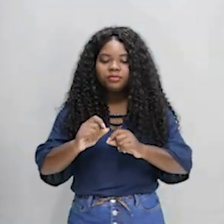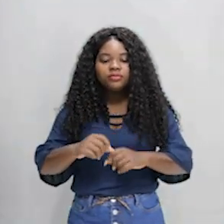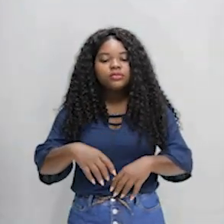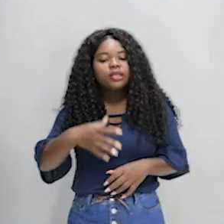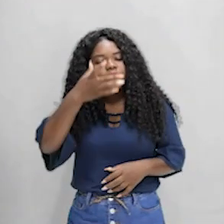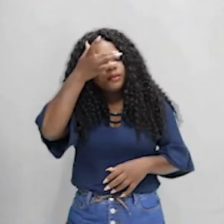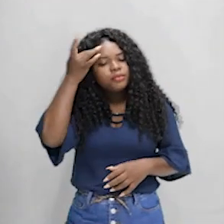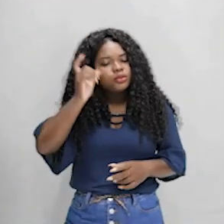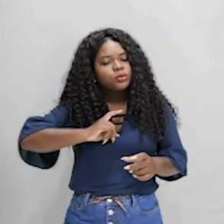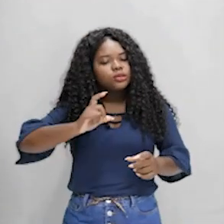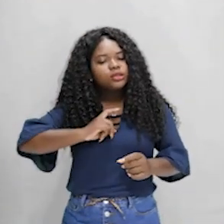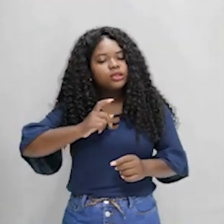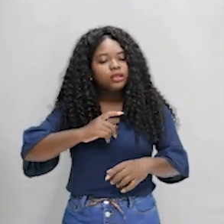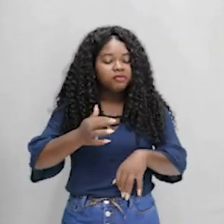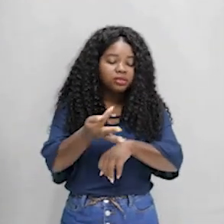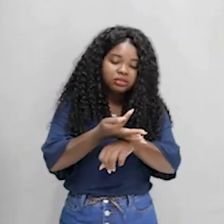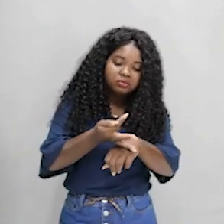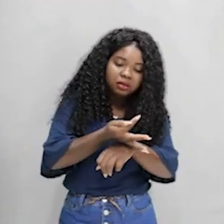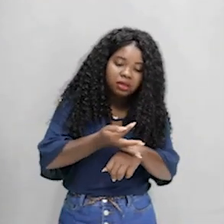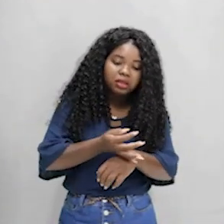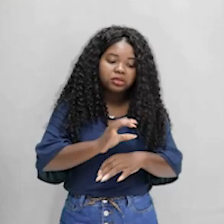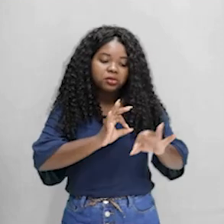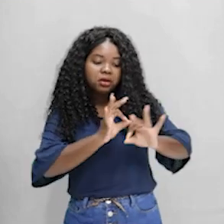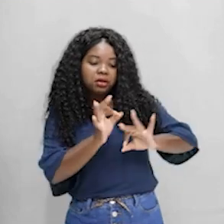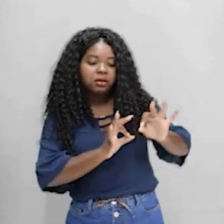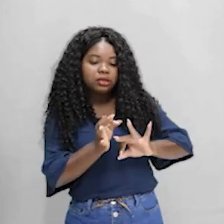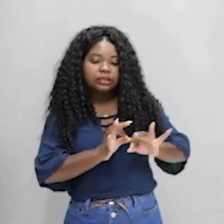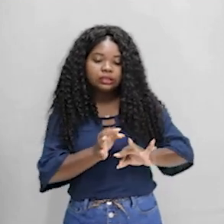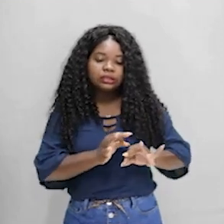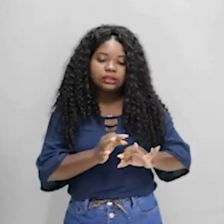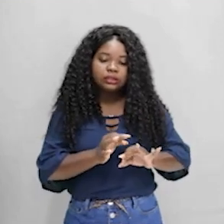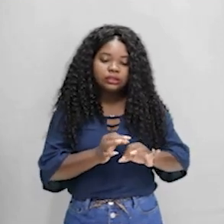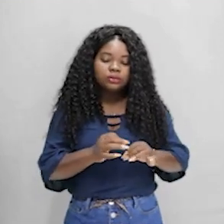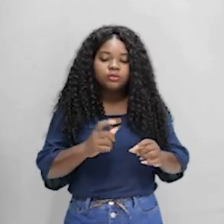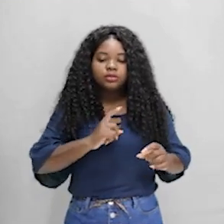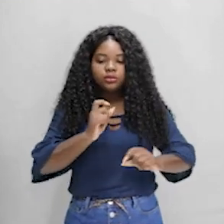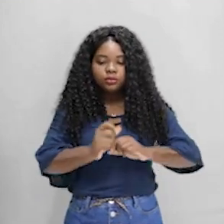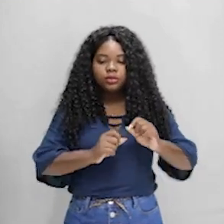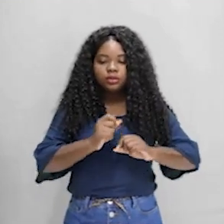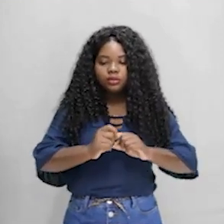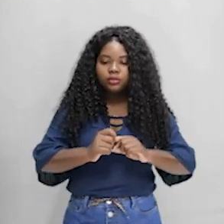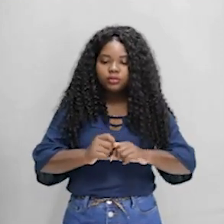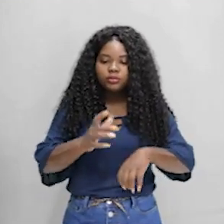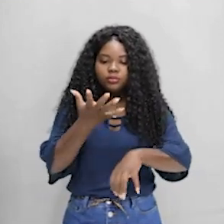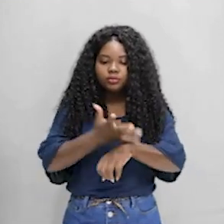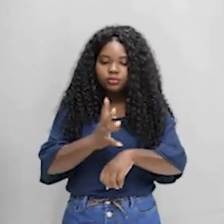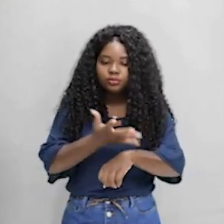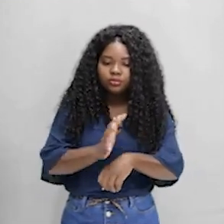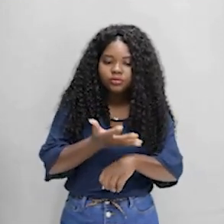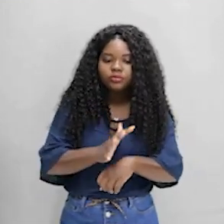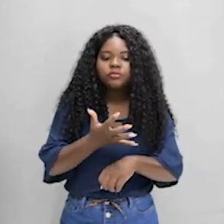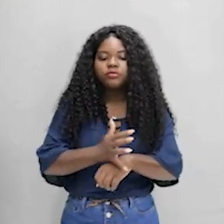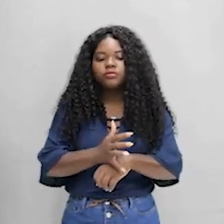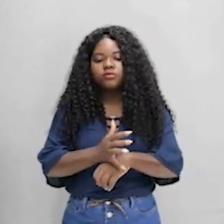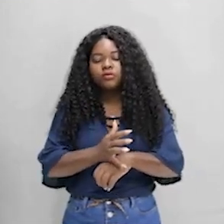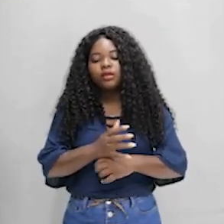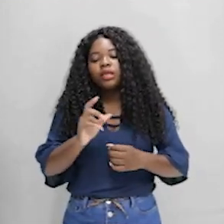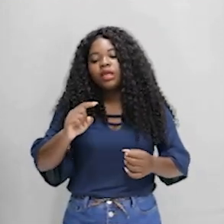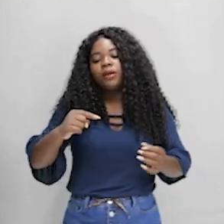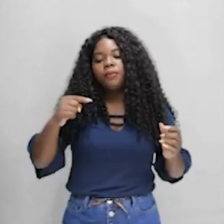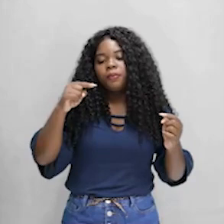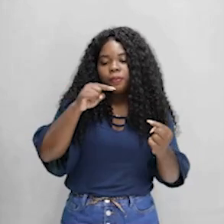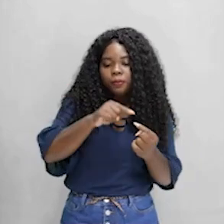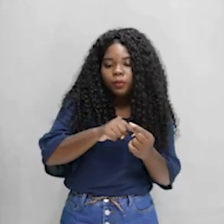teve aquele período de pré-temporada, né? Depois ele entra naquela fase específica, que é a fase de competição. E por último ele entra numa